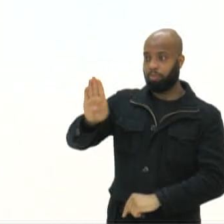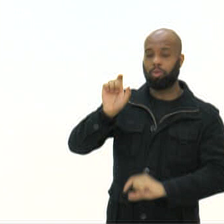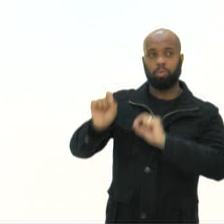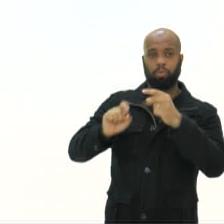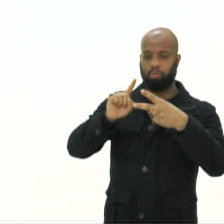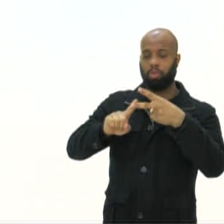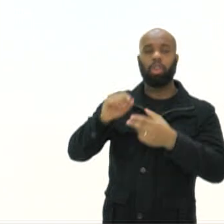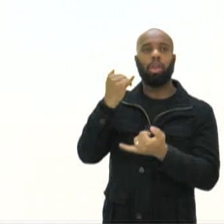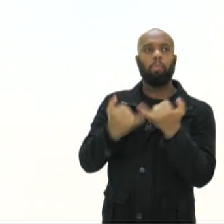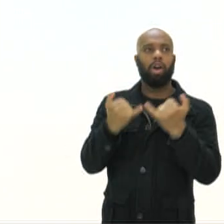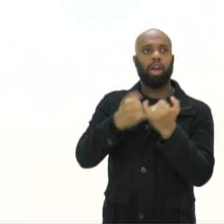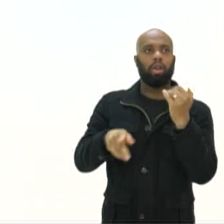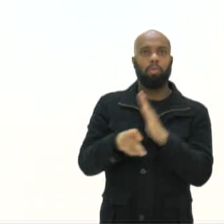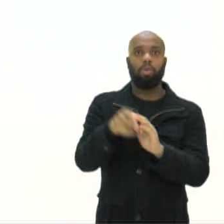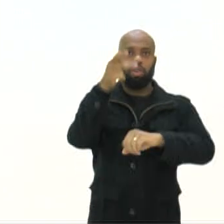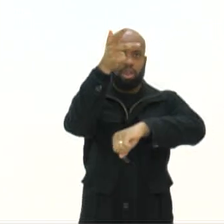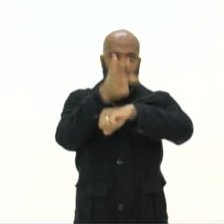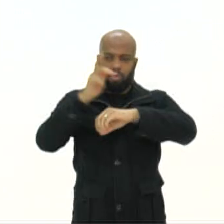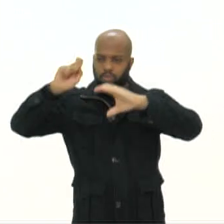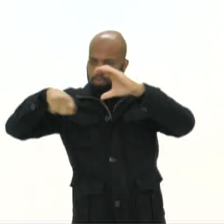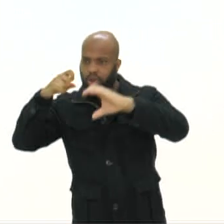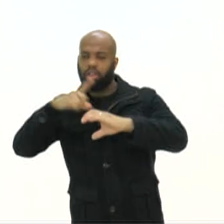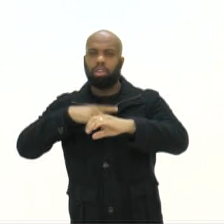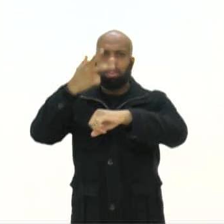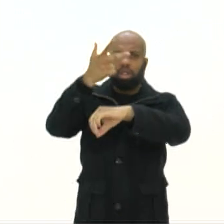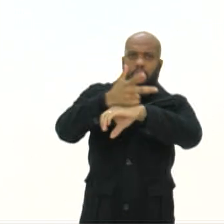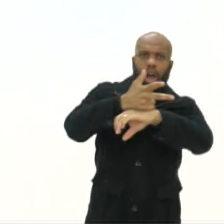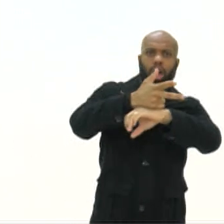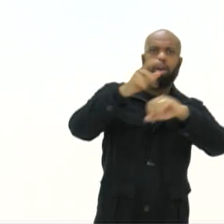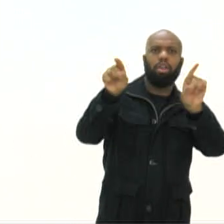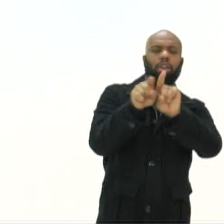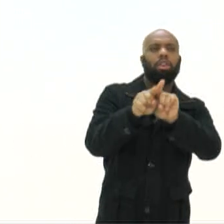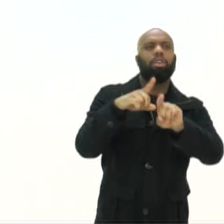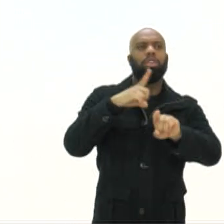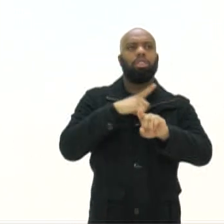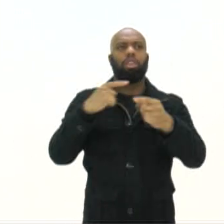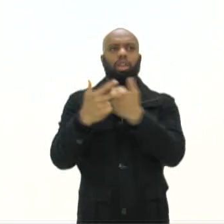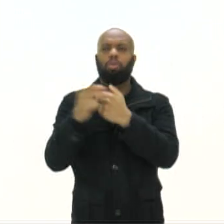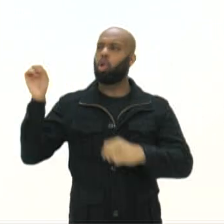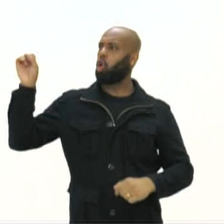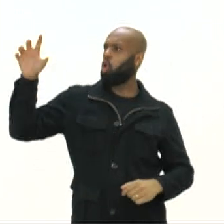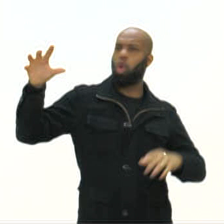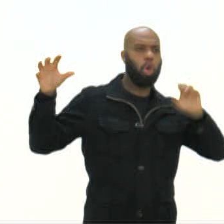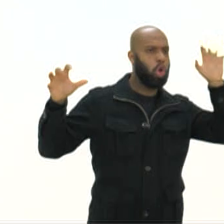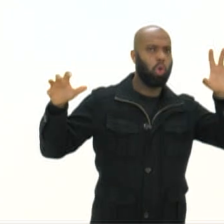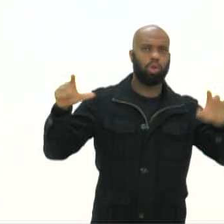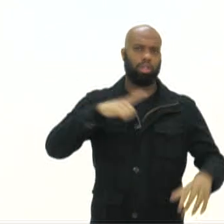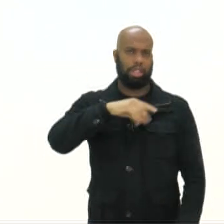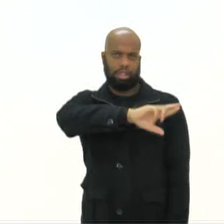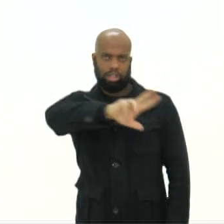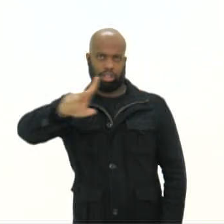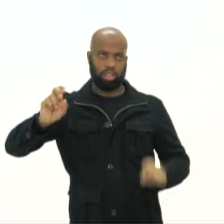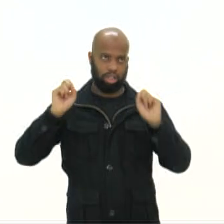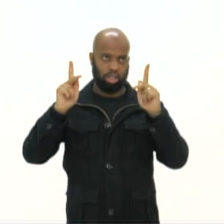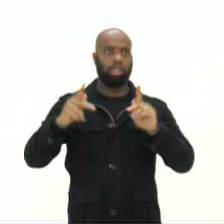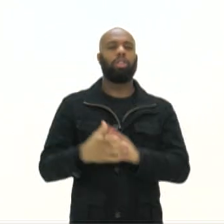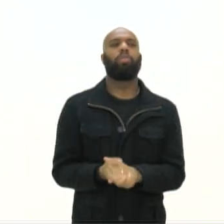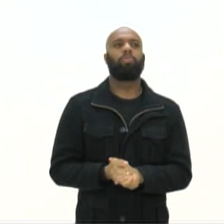um estúdio de gravação mesmo, né? Com câmeras, com iluminação e tudo mais.